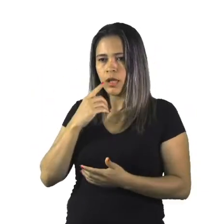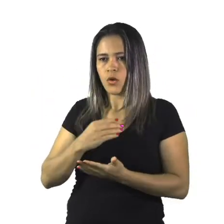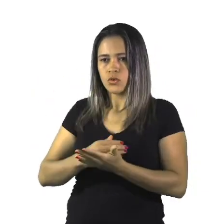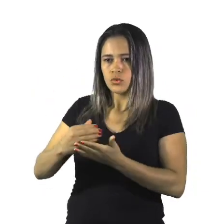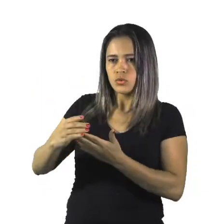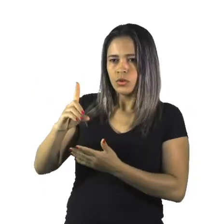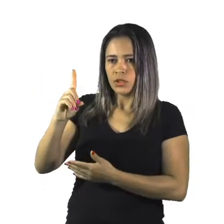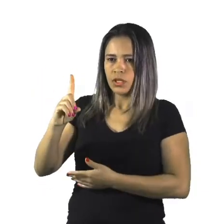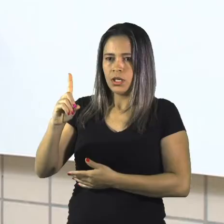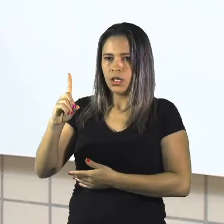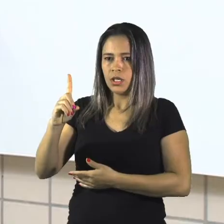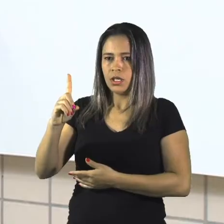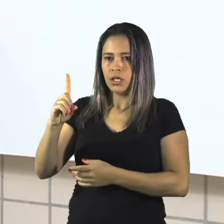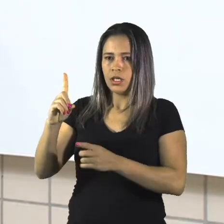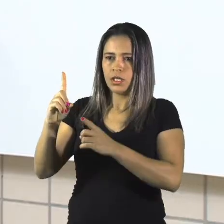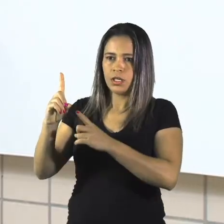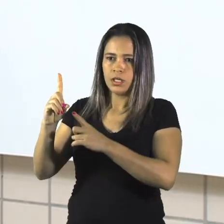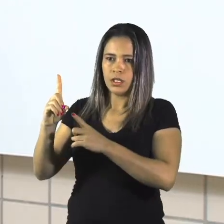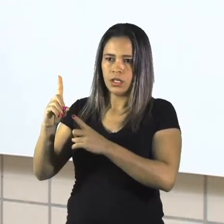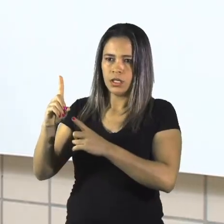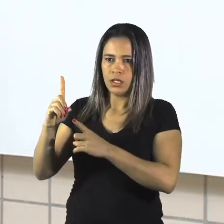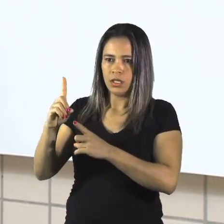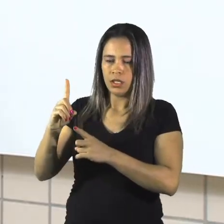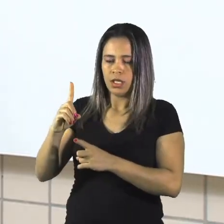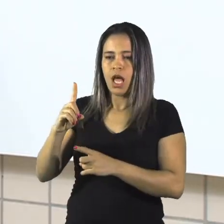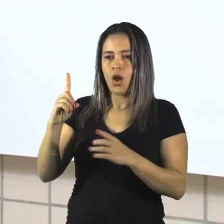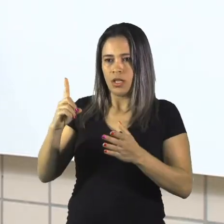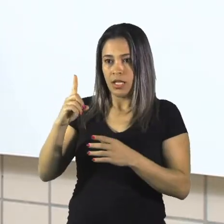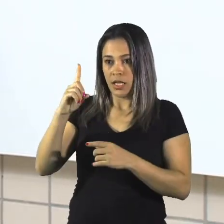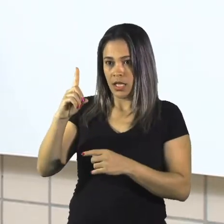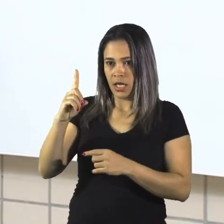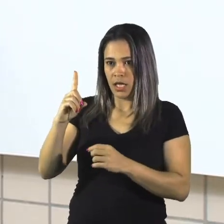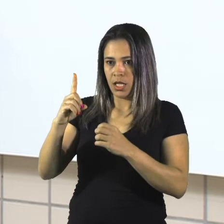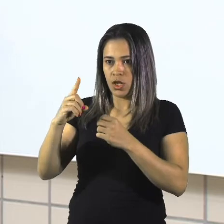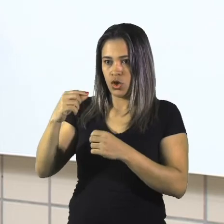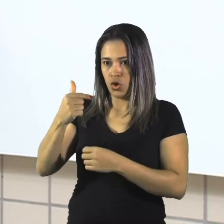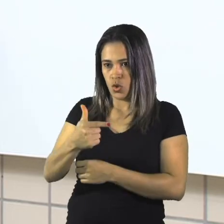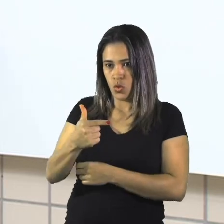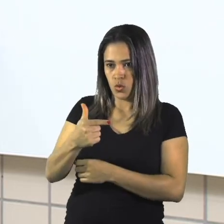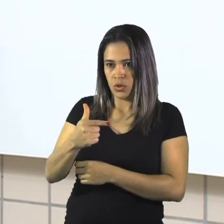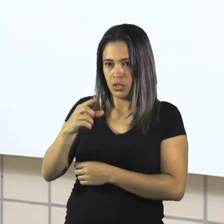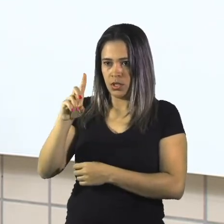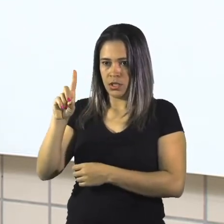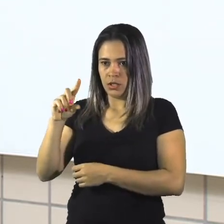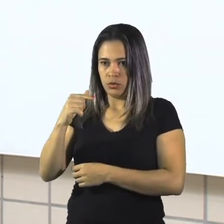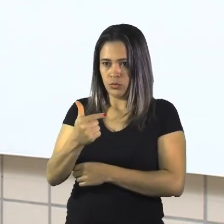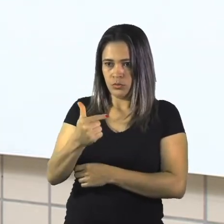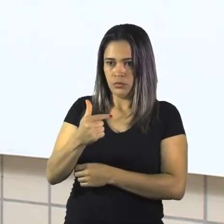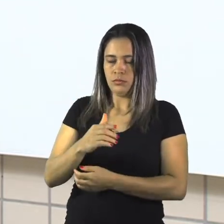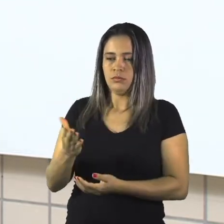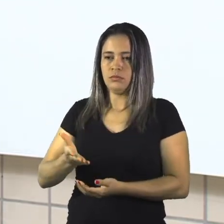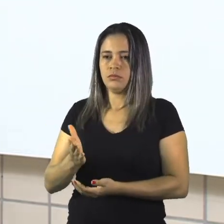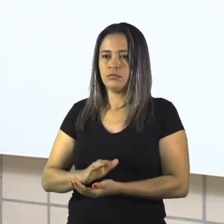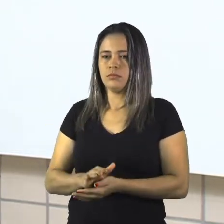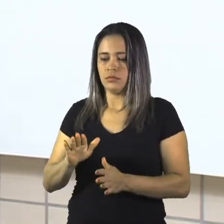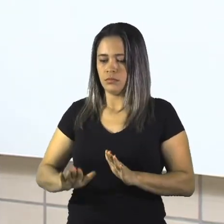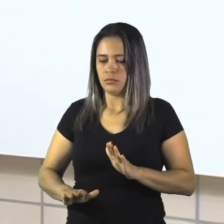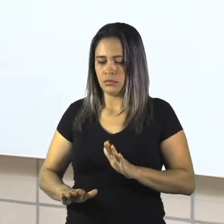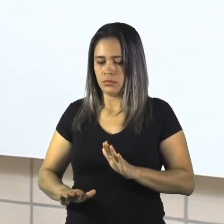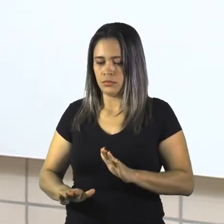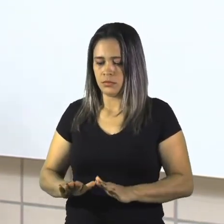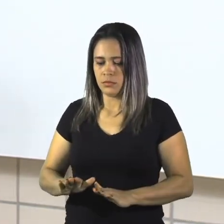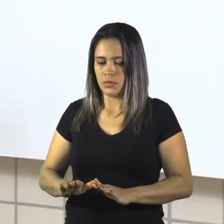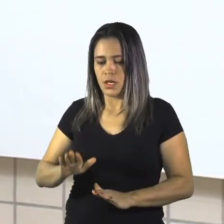para a linha 2, né? Estou escrevendo o percurso que ele fez aí nesse piso, marcando com o pé dele